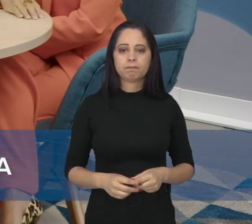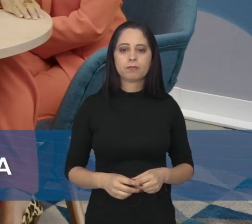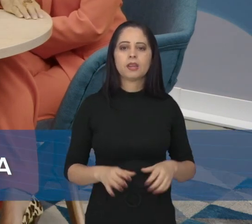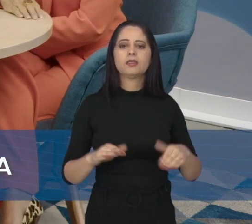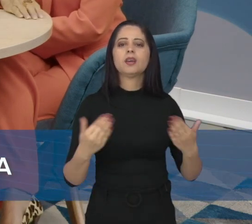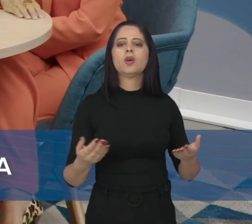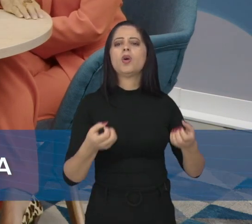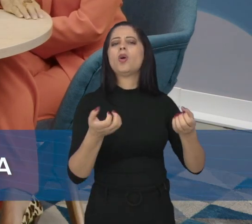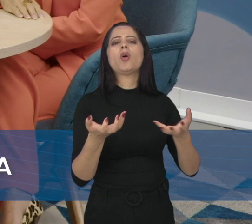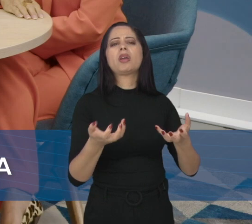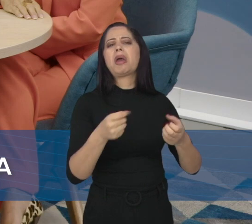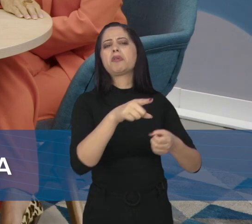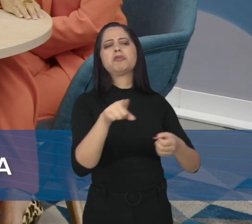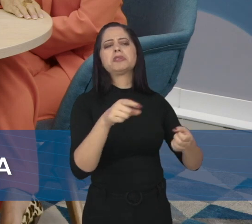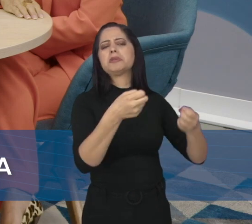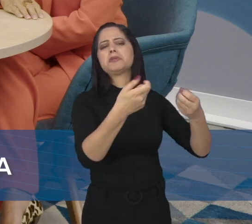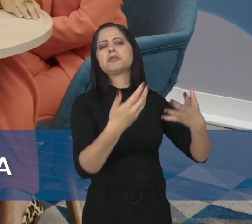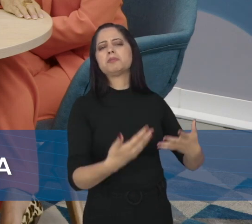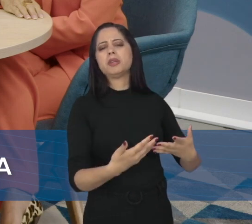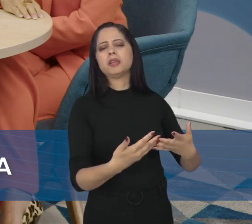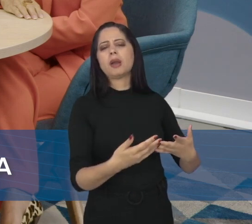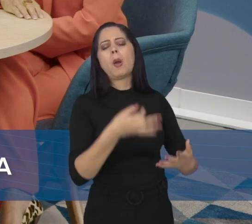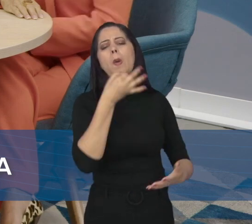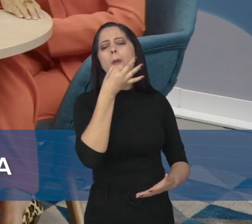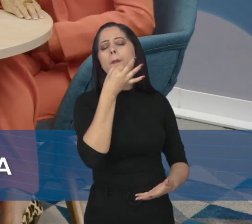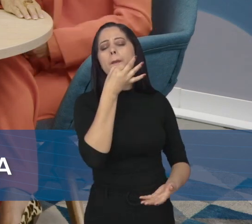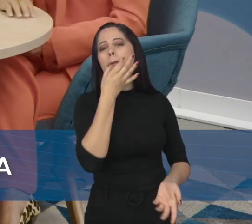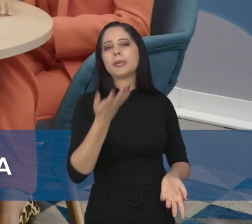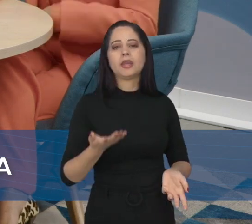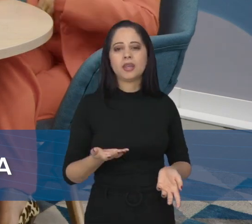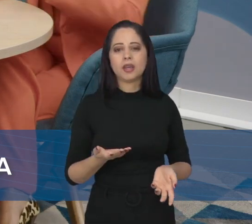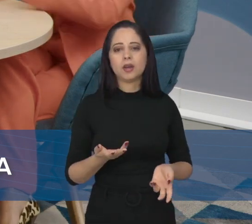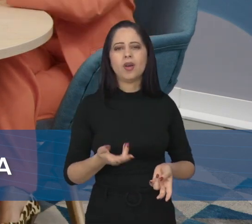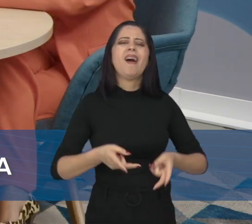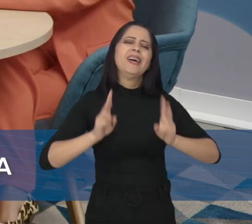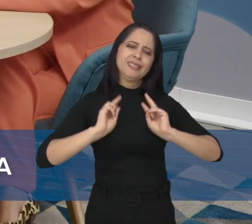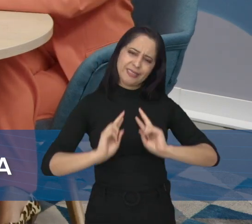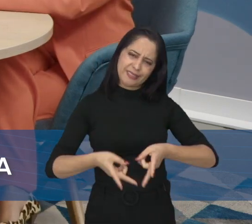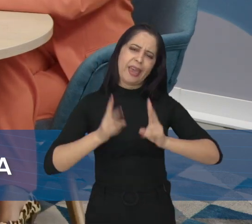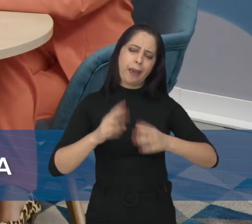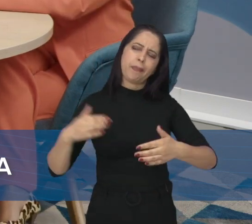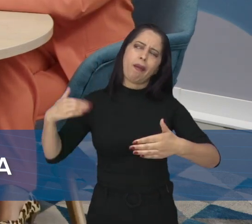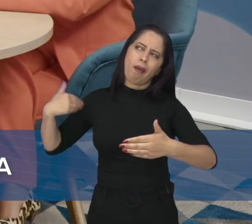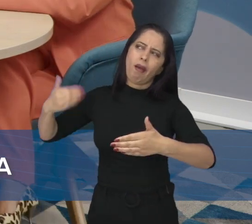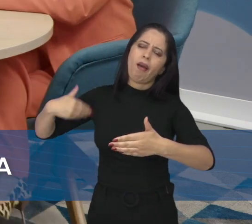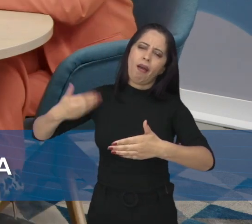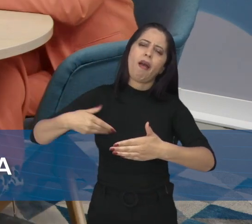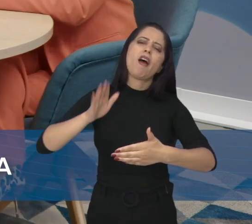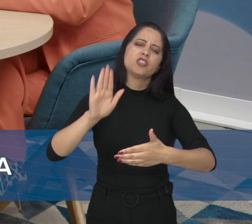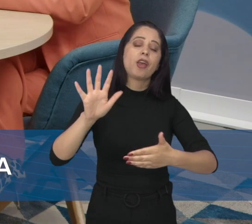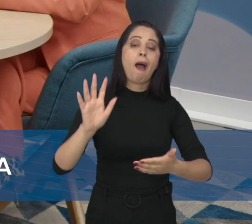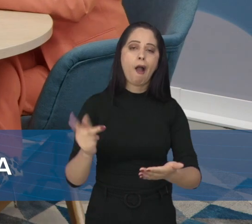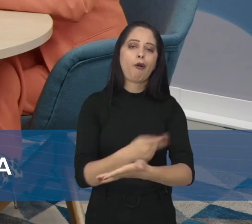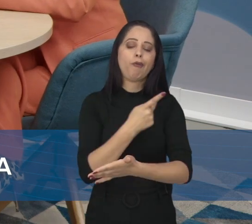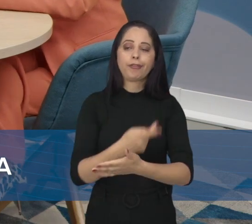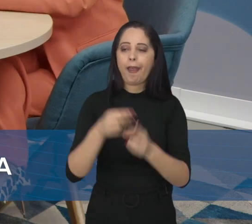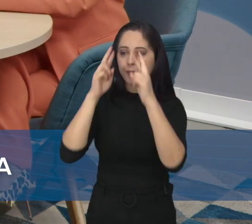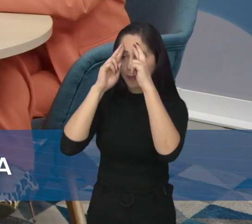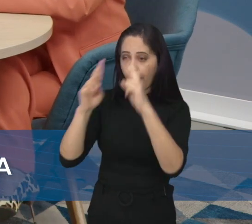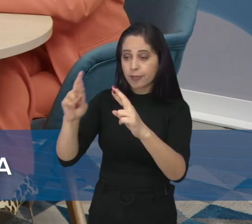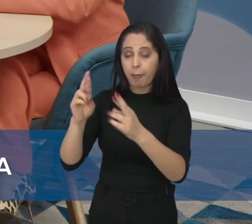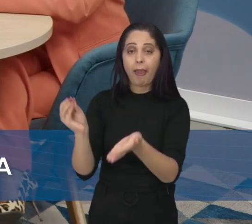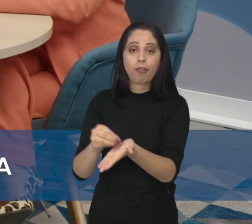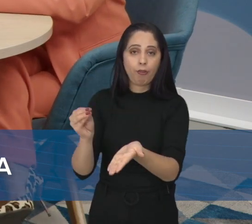Queria que vocês falassem um pouquinho sobre esses números. Vocês acham que sempre existiu, né? Essa intolerância. É que hoje a gente